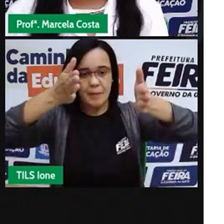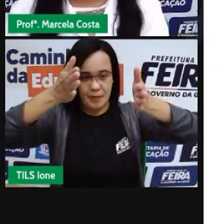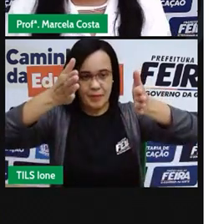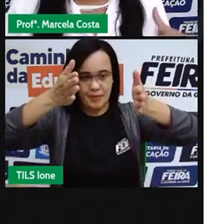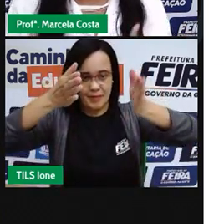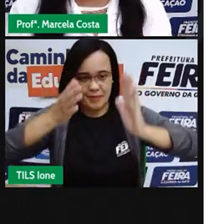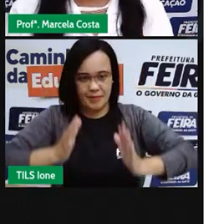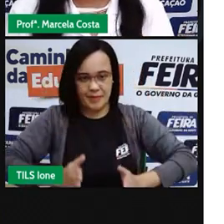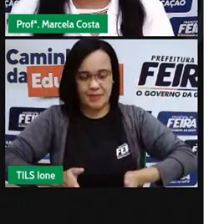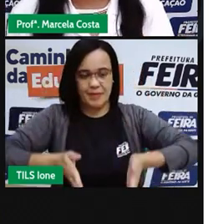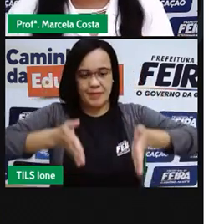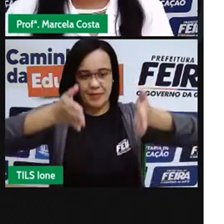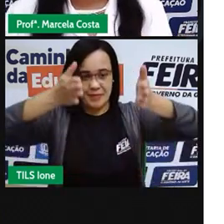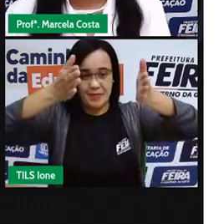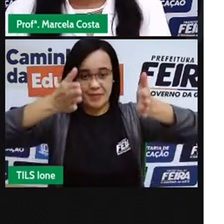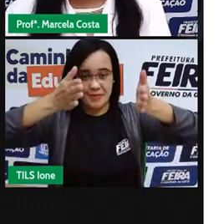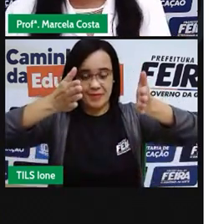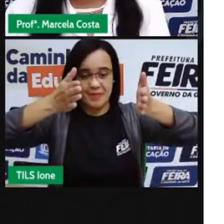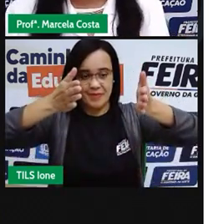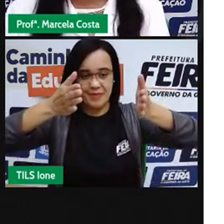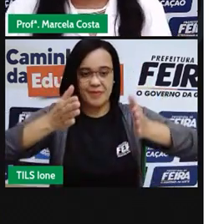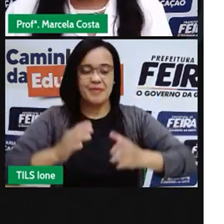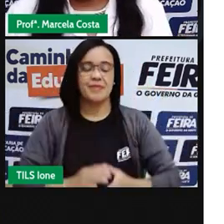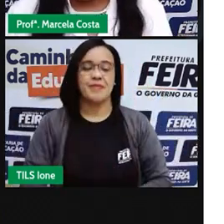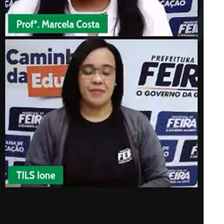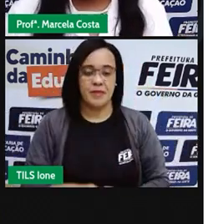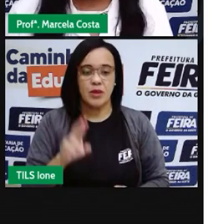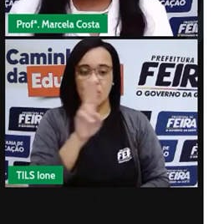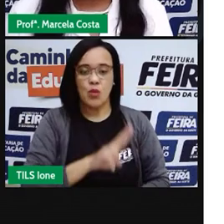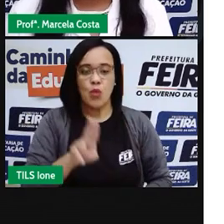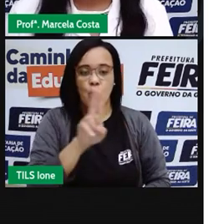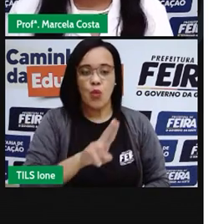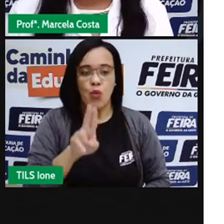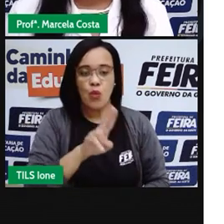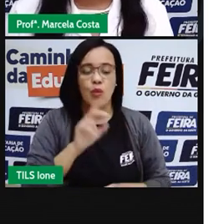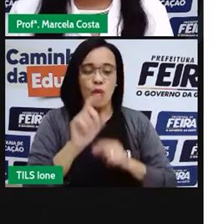ser, né, o corpo da casa. A gente está usando um